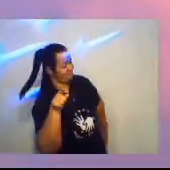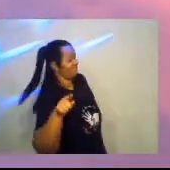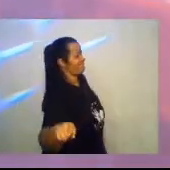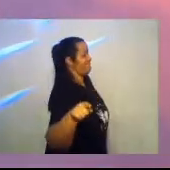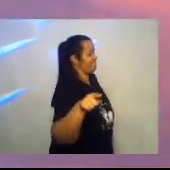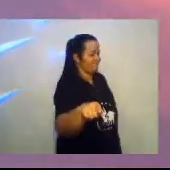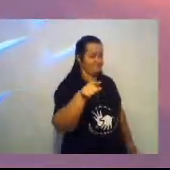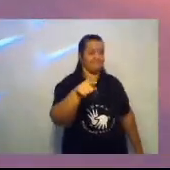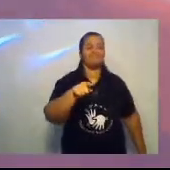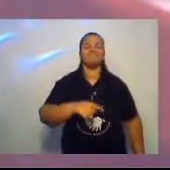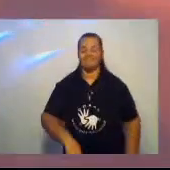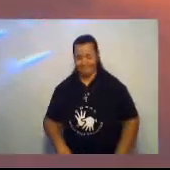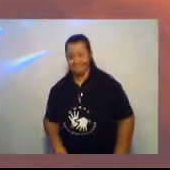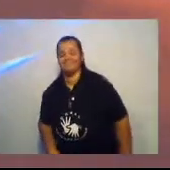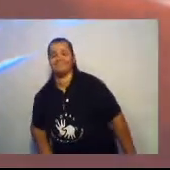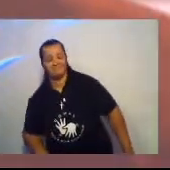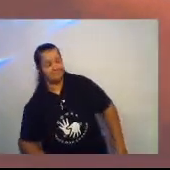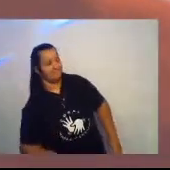rasteira.